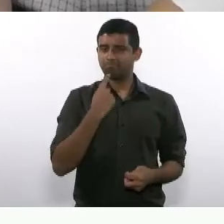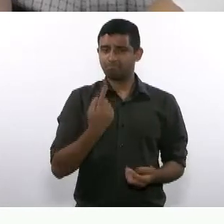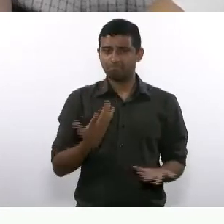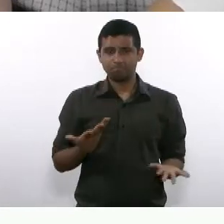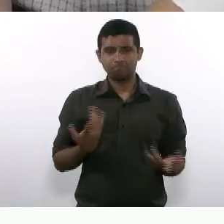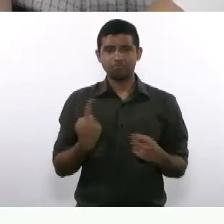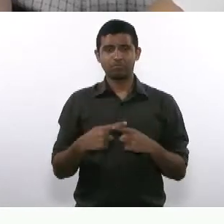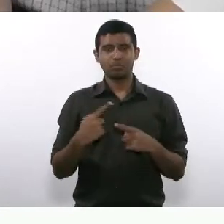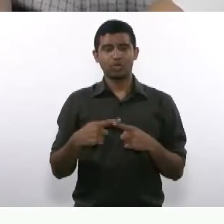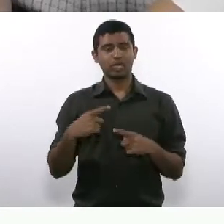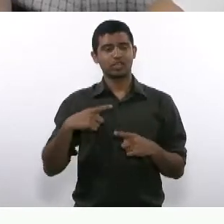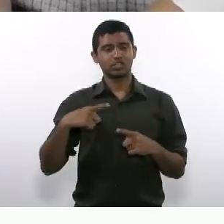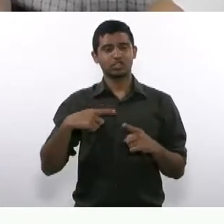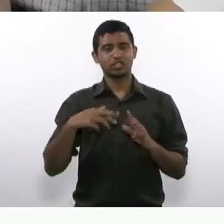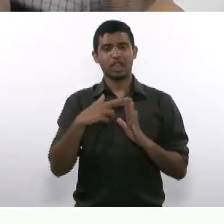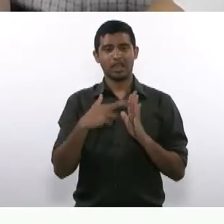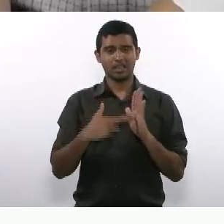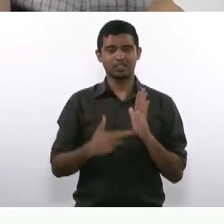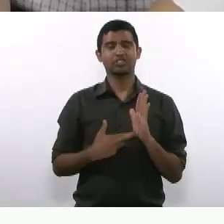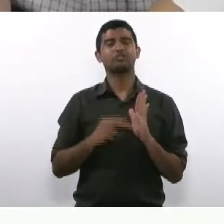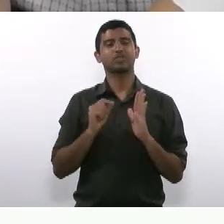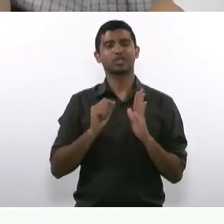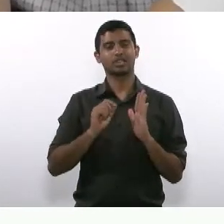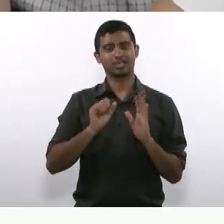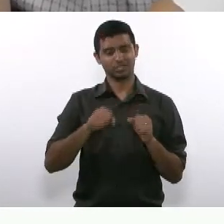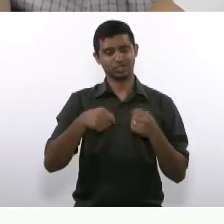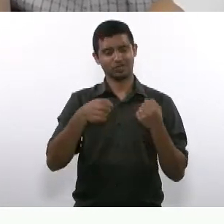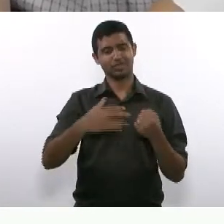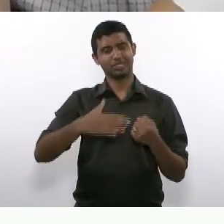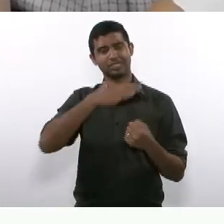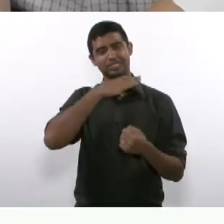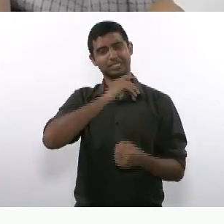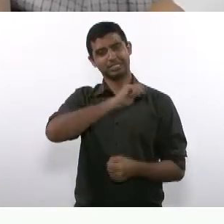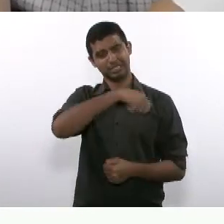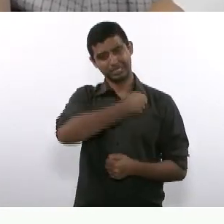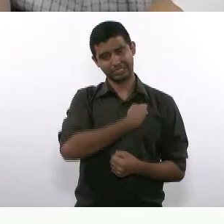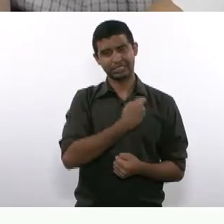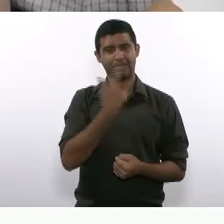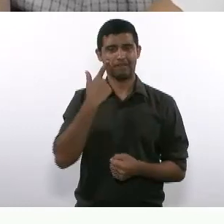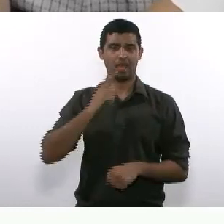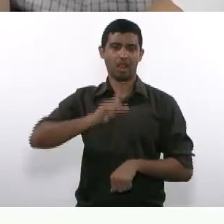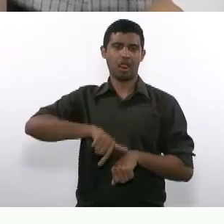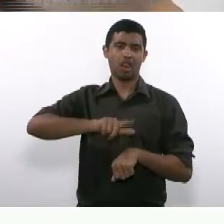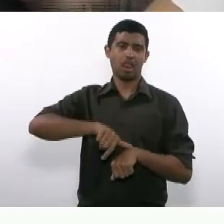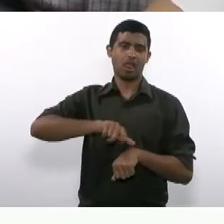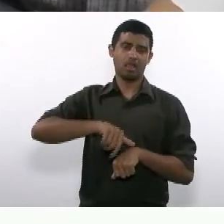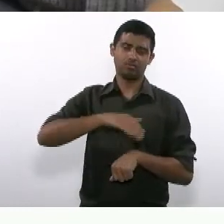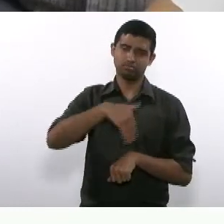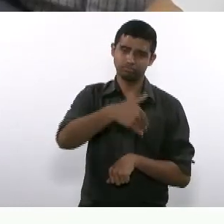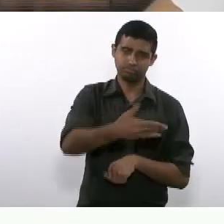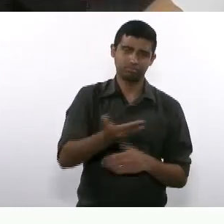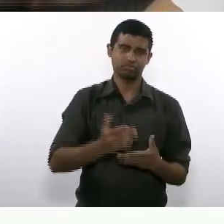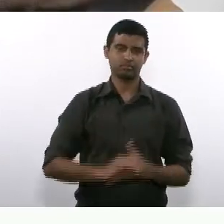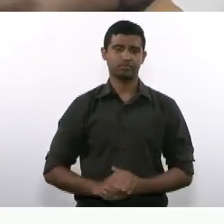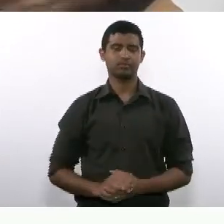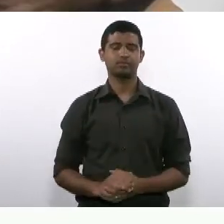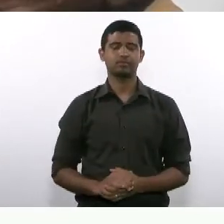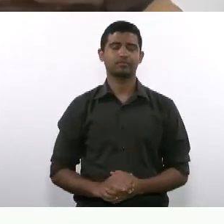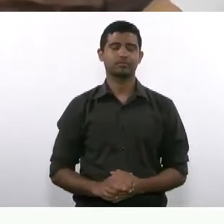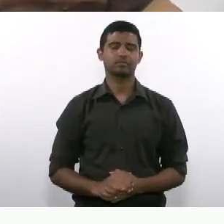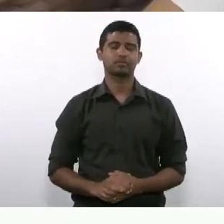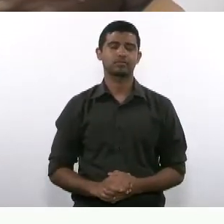do regime de recuperação fiscal. Isso, quer dizer, vai atrasando, a gente vai tendo a